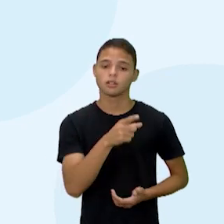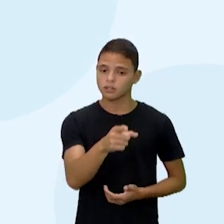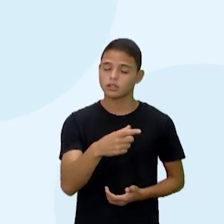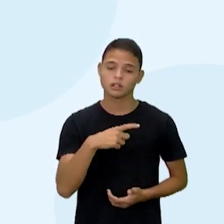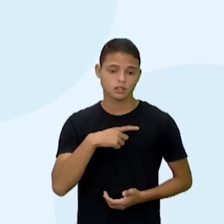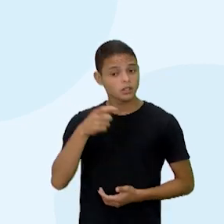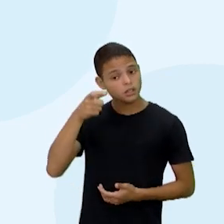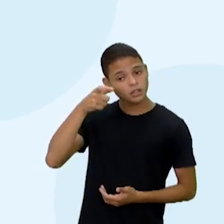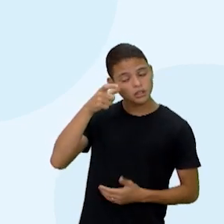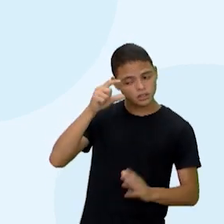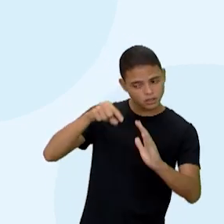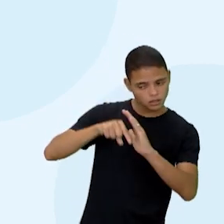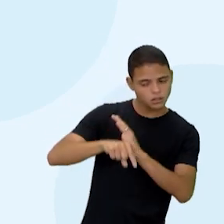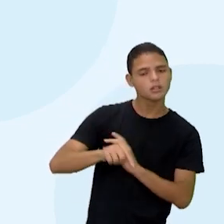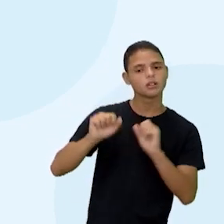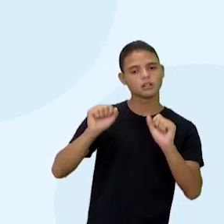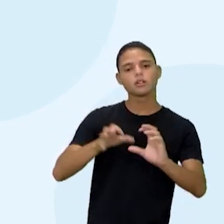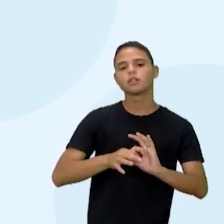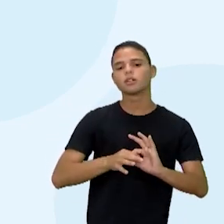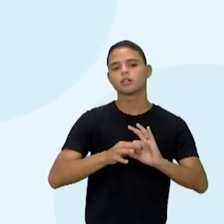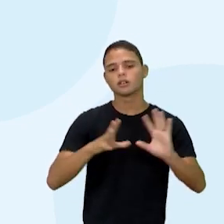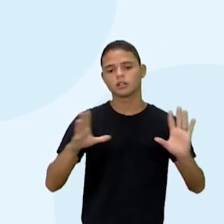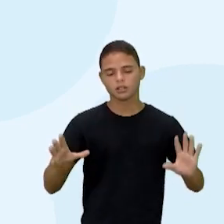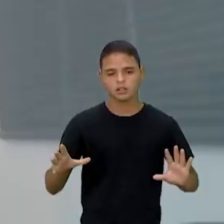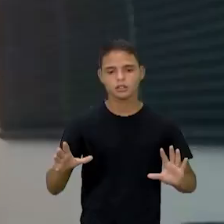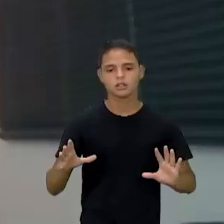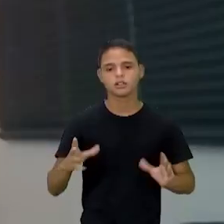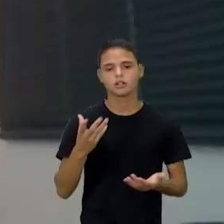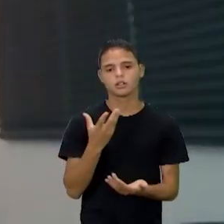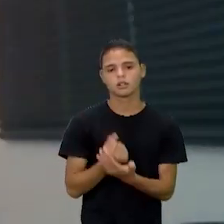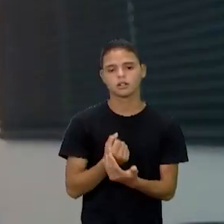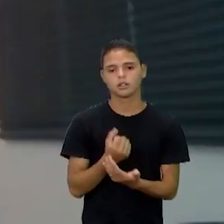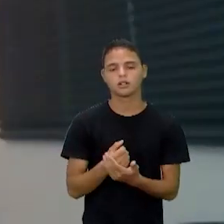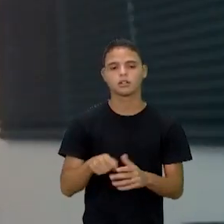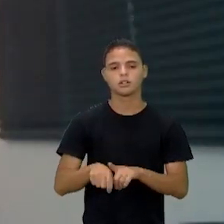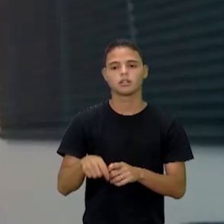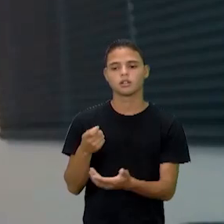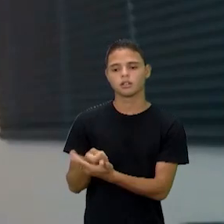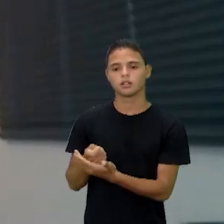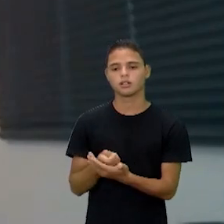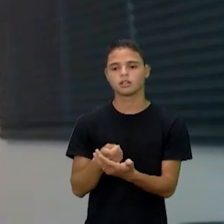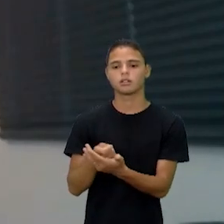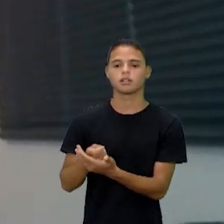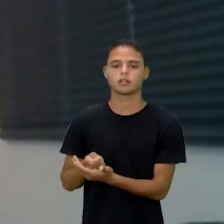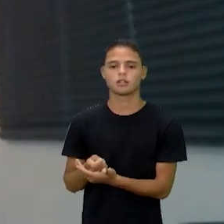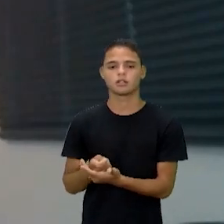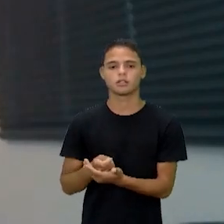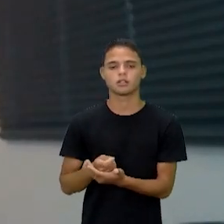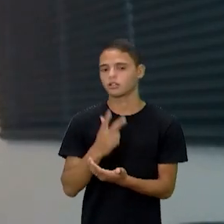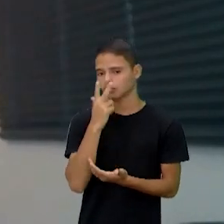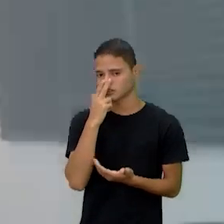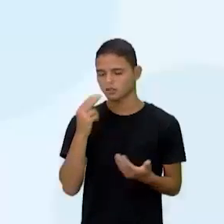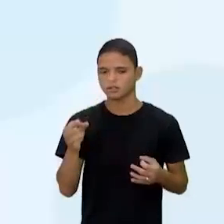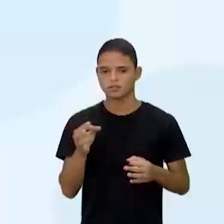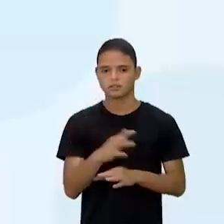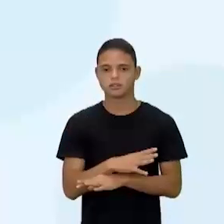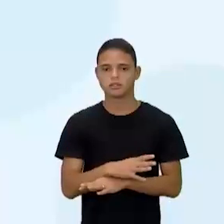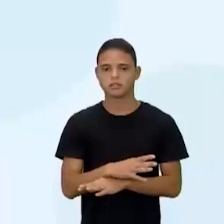em se aprofundar também, ele está disponível aí para venda. E o próximo, acho que acabou, né?